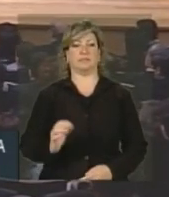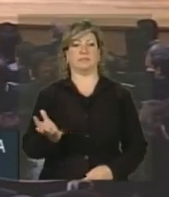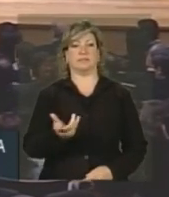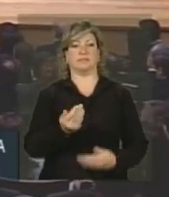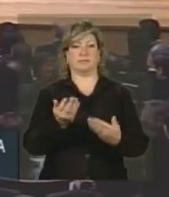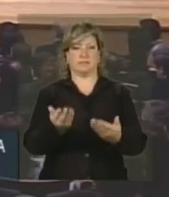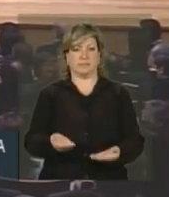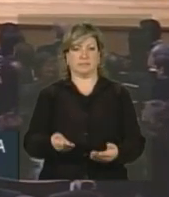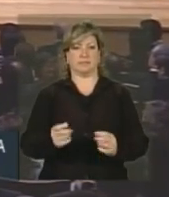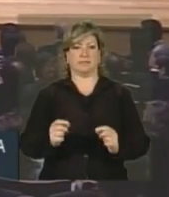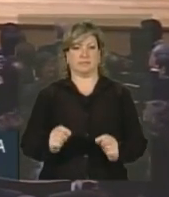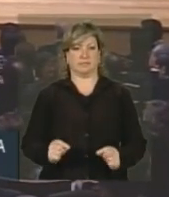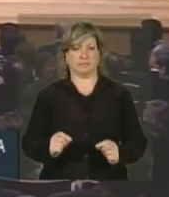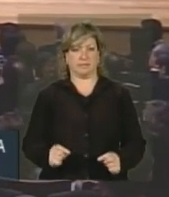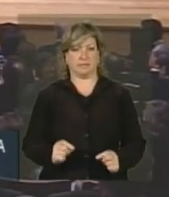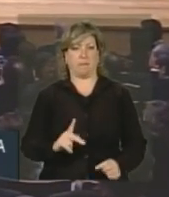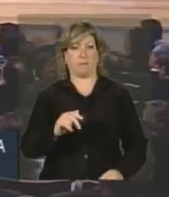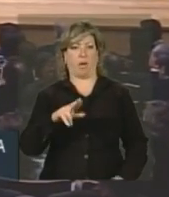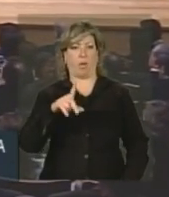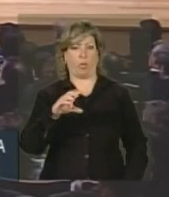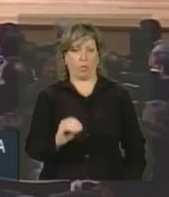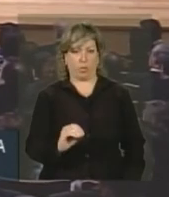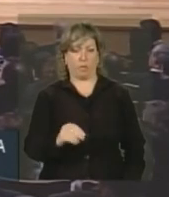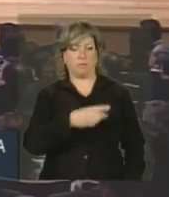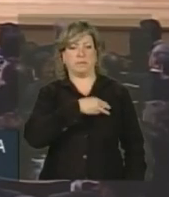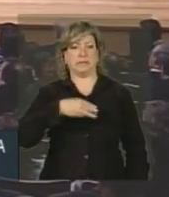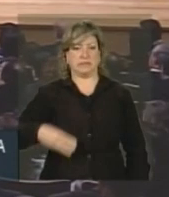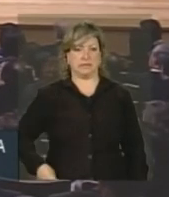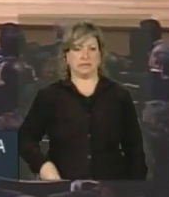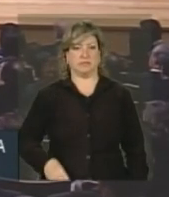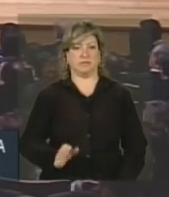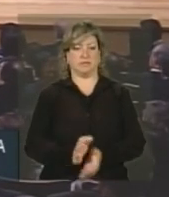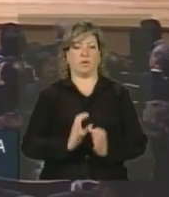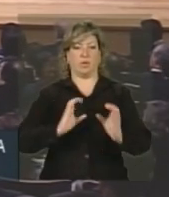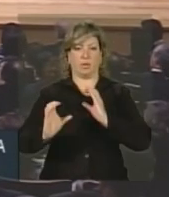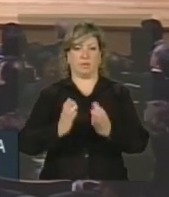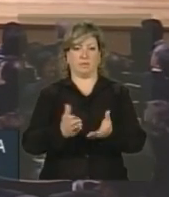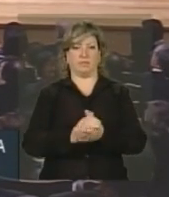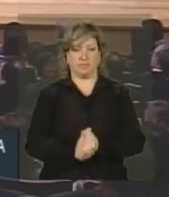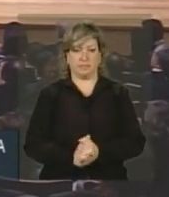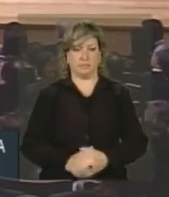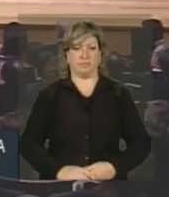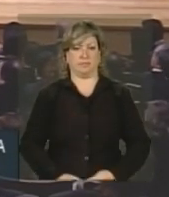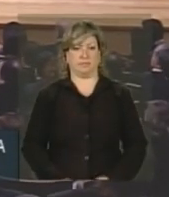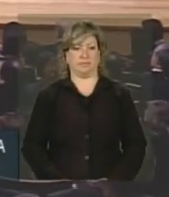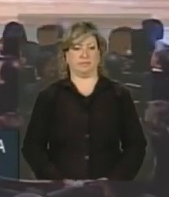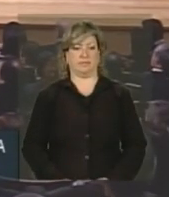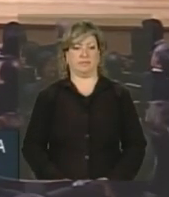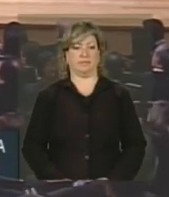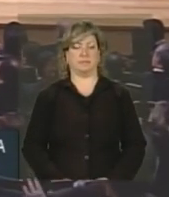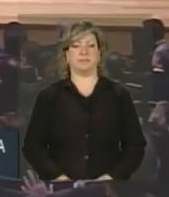Excelentíssimo senhor Paulo Bernardo da Silva, ministro de Estado das Comunicações.